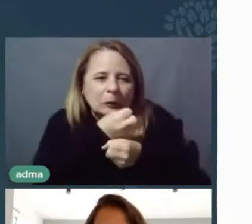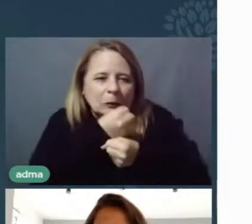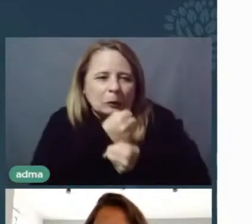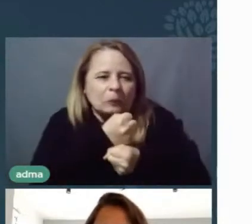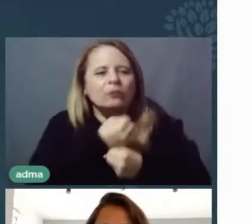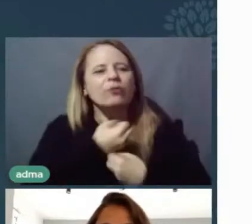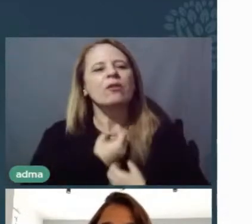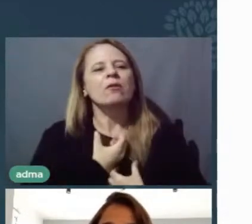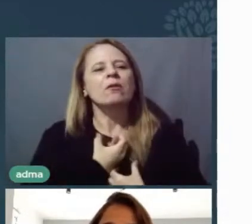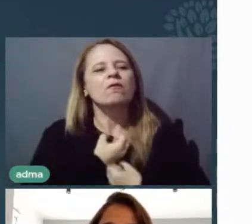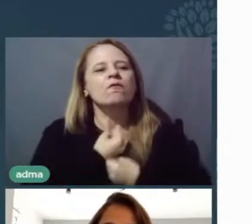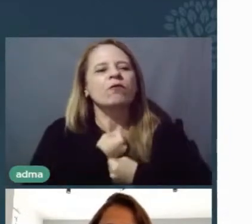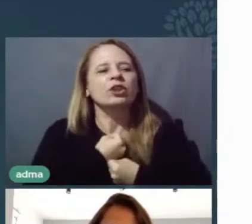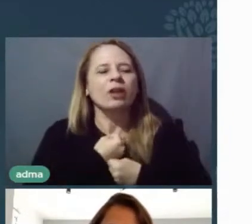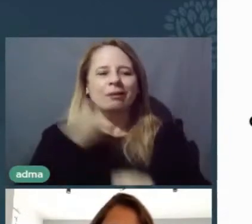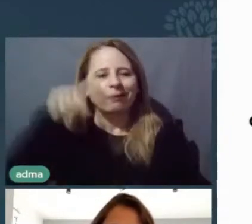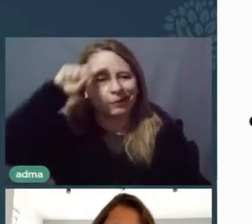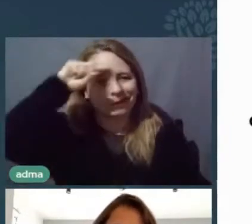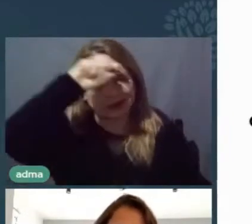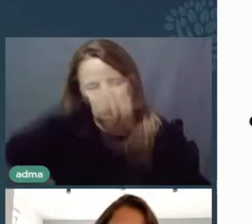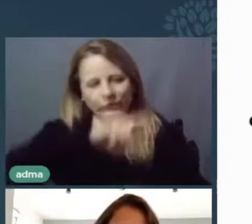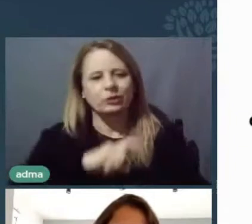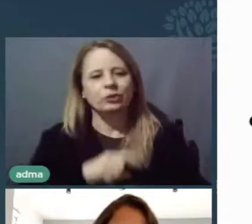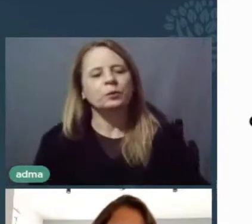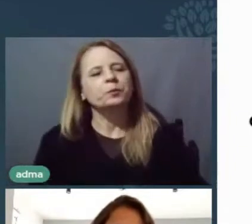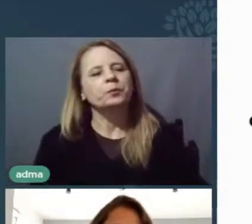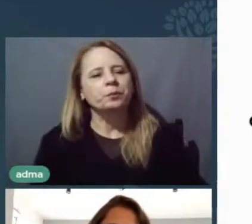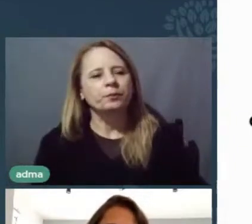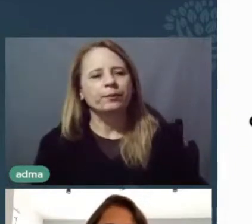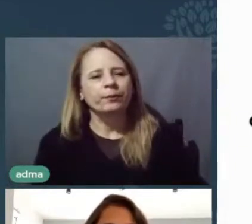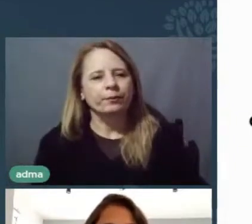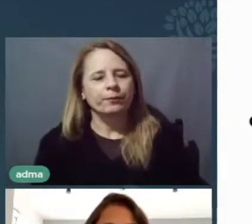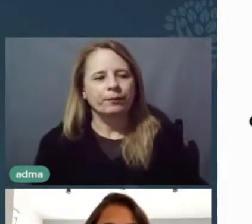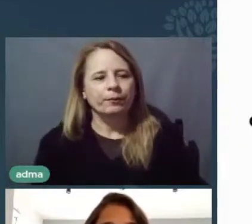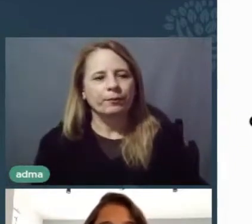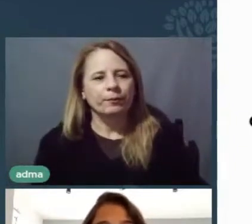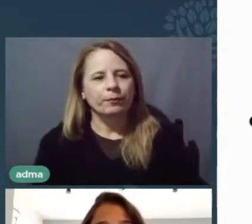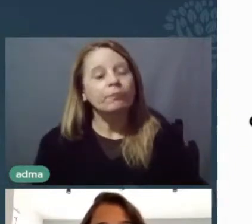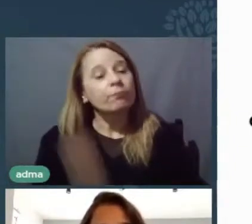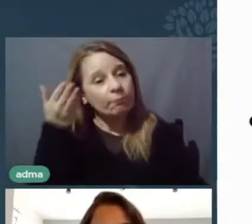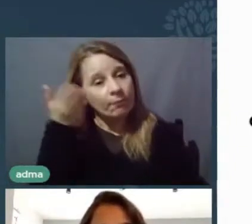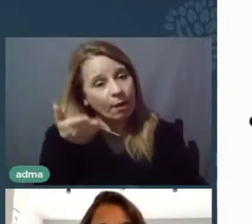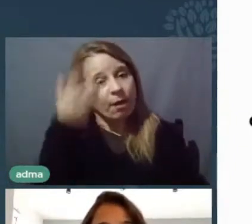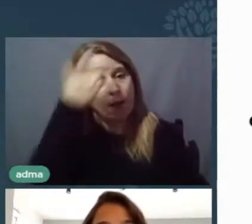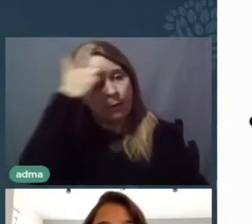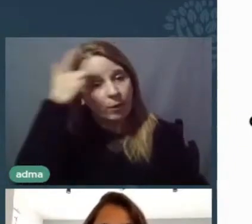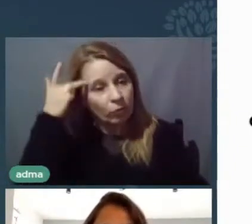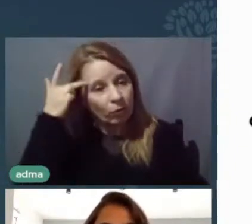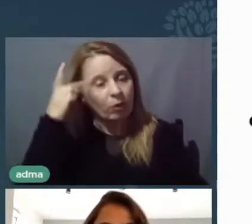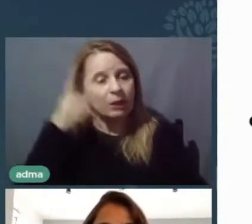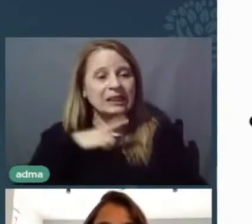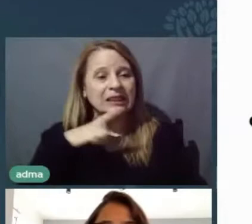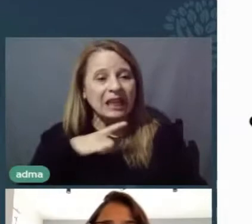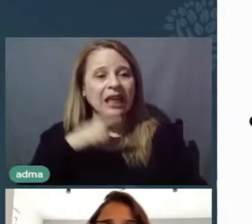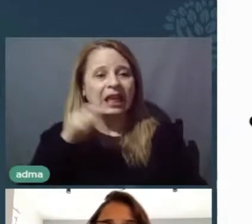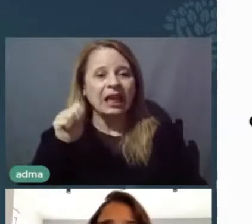está bastante fechada, o que é muito diferente da condição normal. Esse paciente, então, com essa via aérea, com